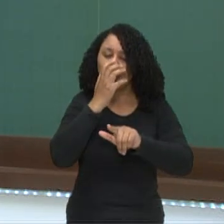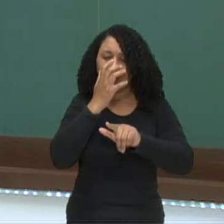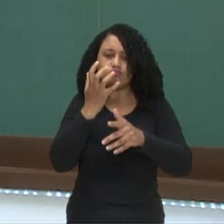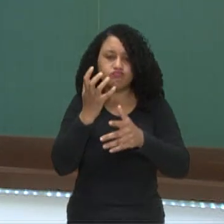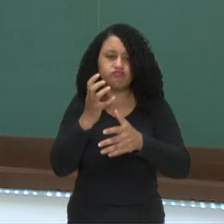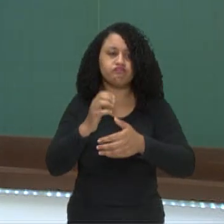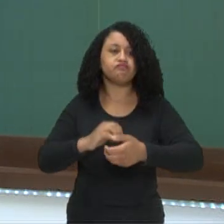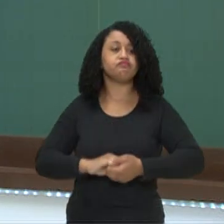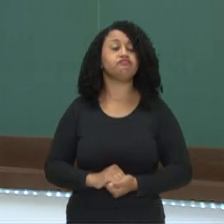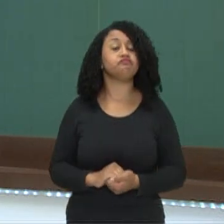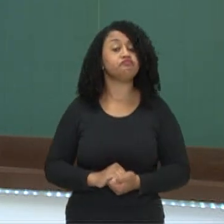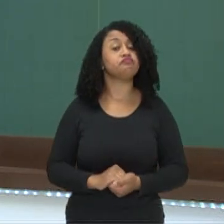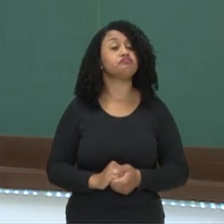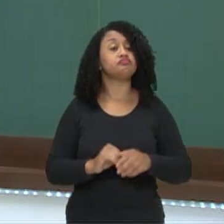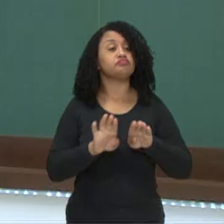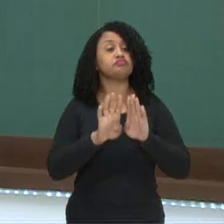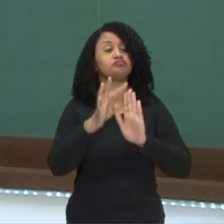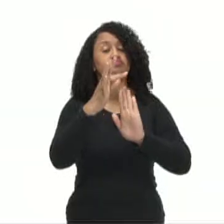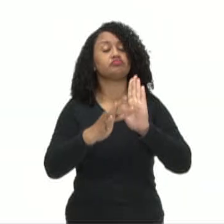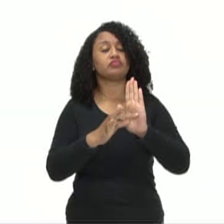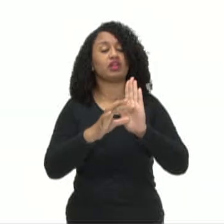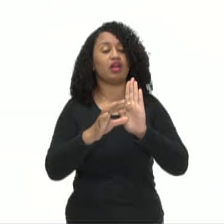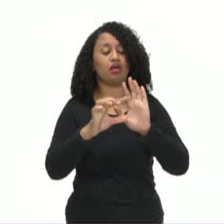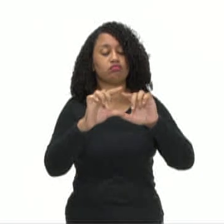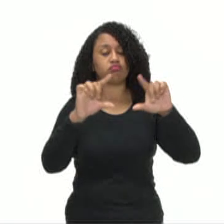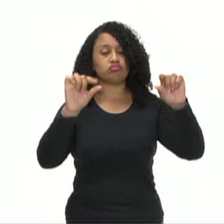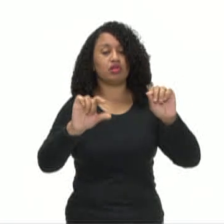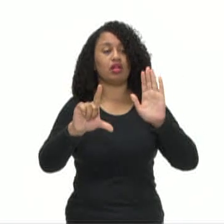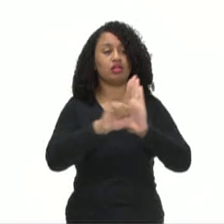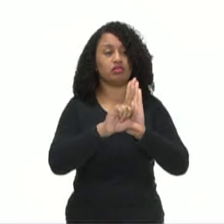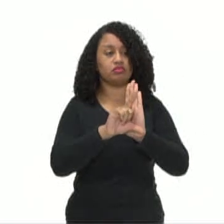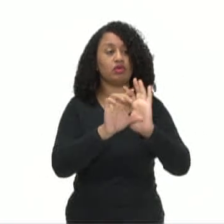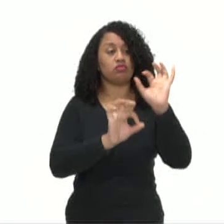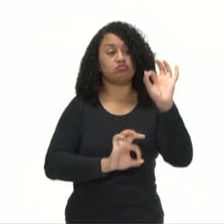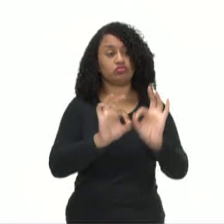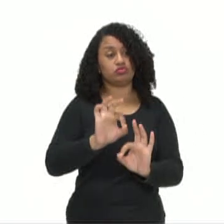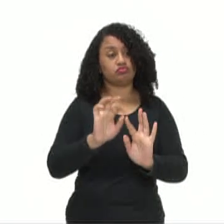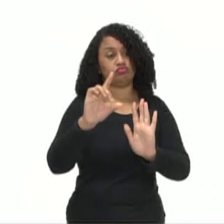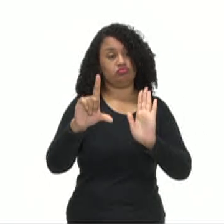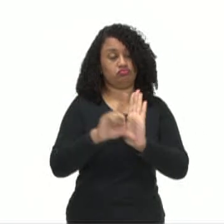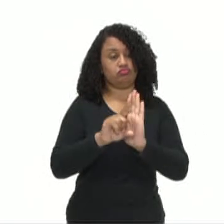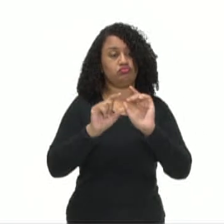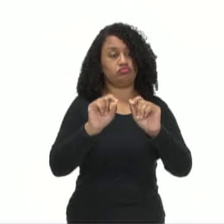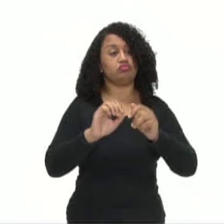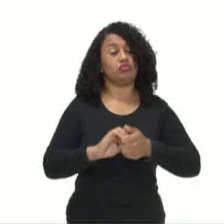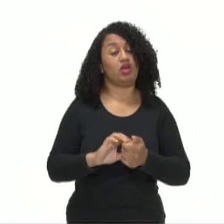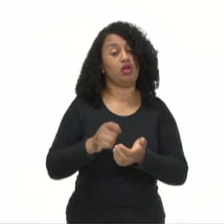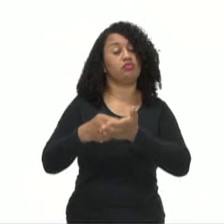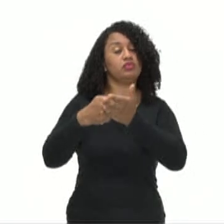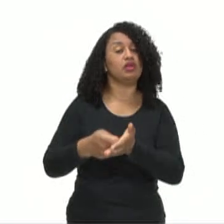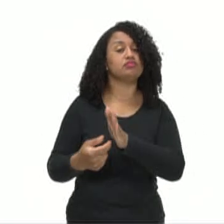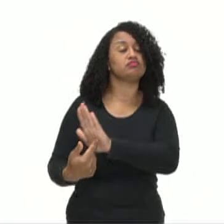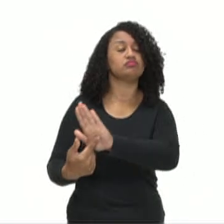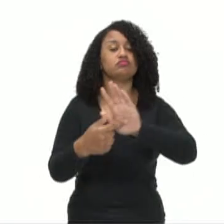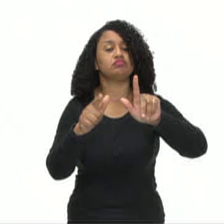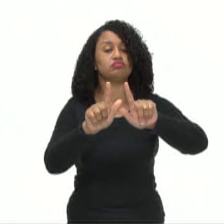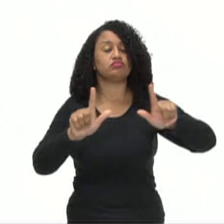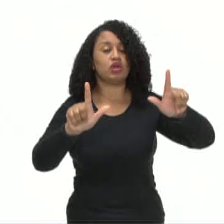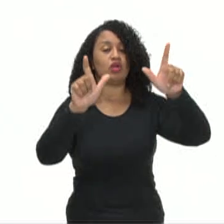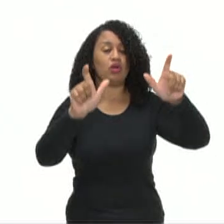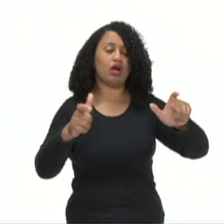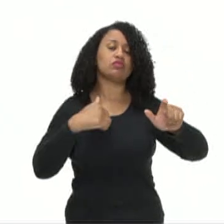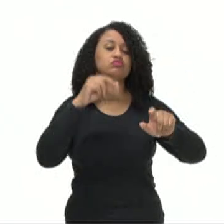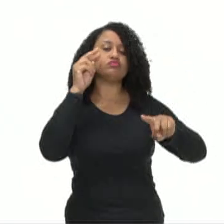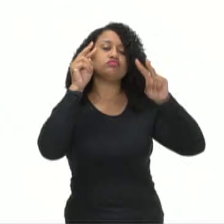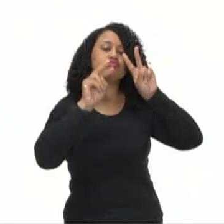cão. Temos aqui ainda um trecho de lei, um trecho de projeto de lei. É obrigatória a exposição em local visível